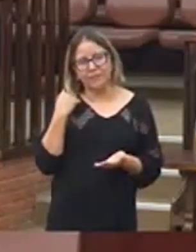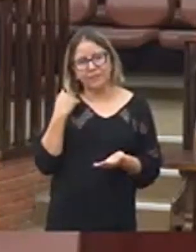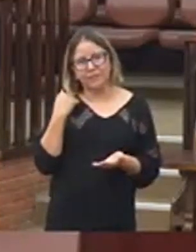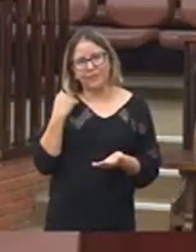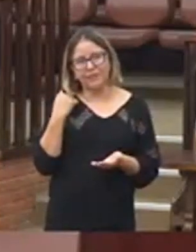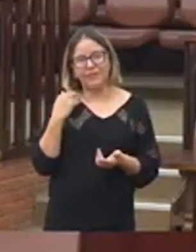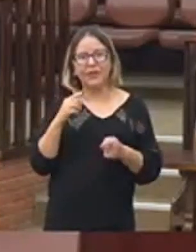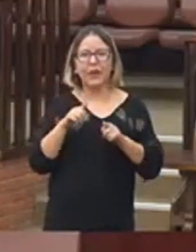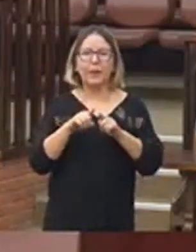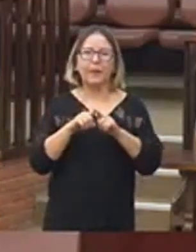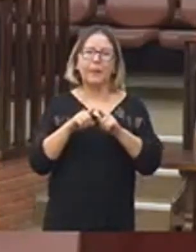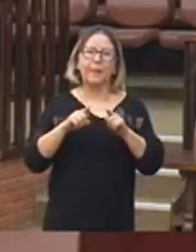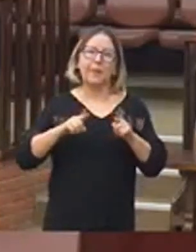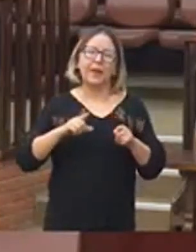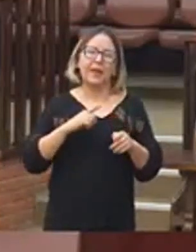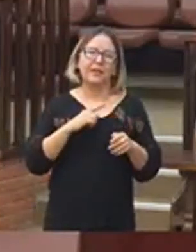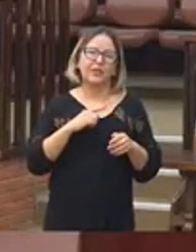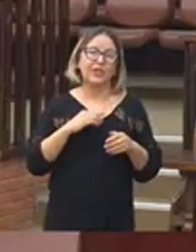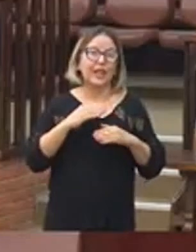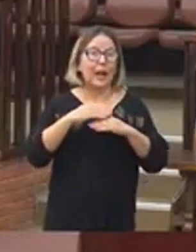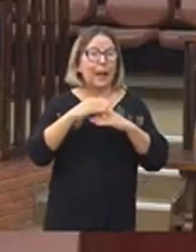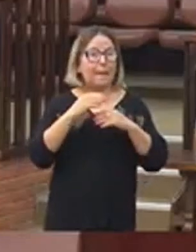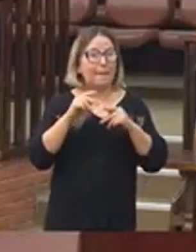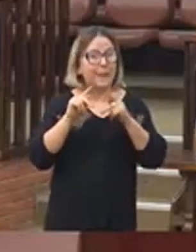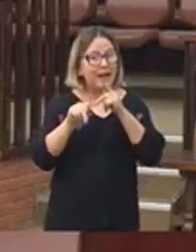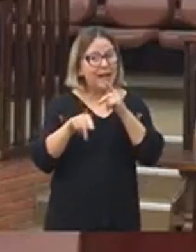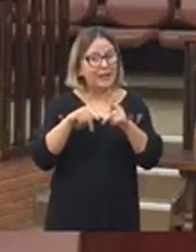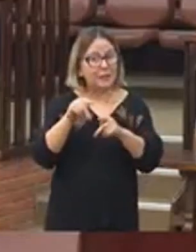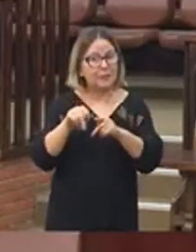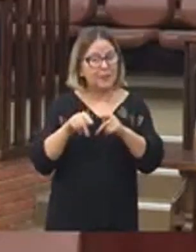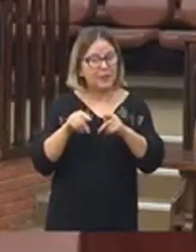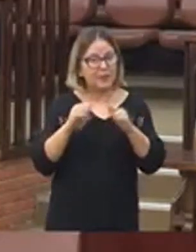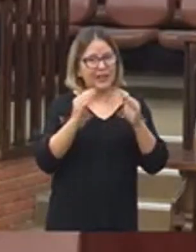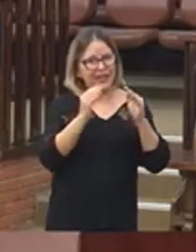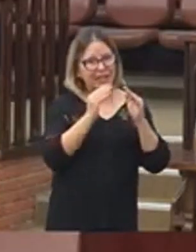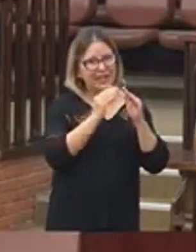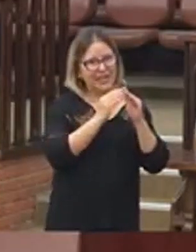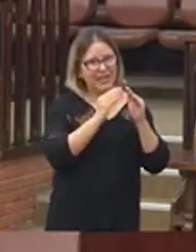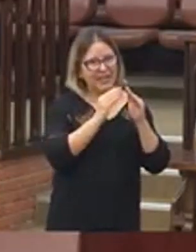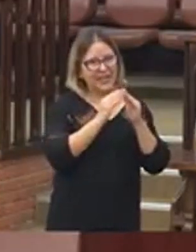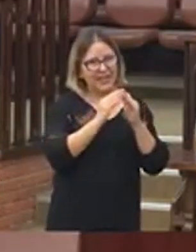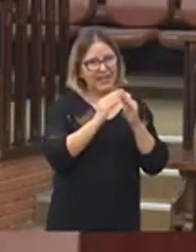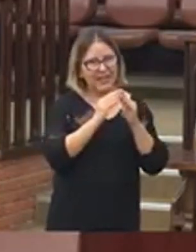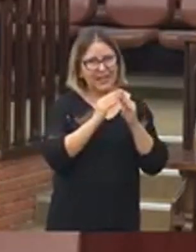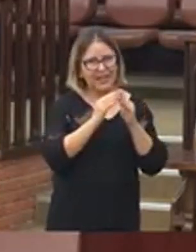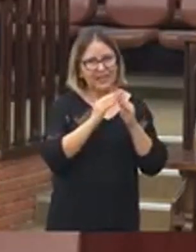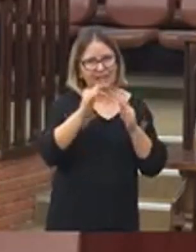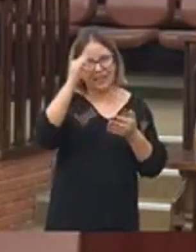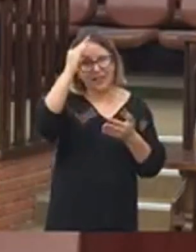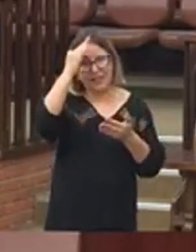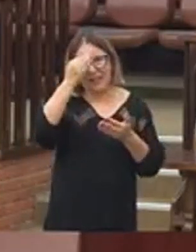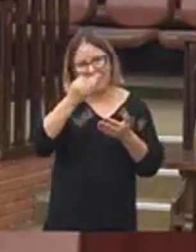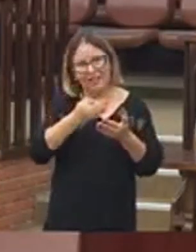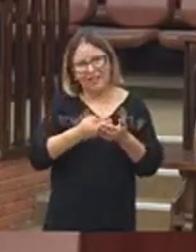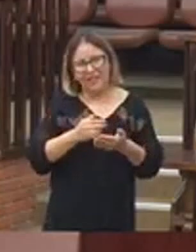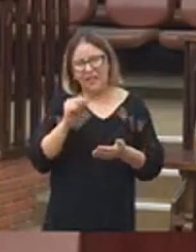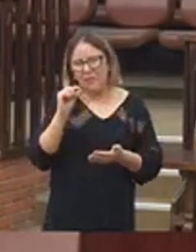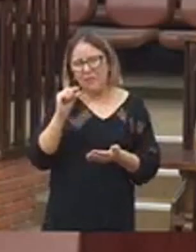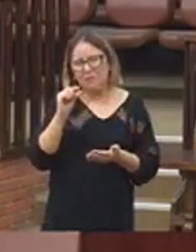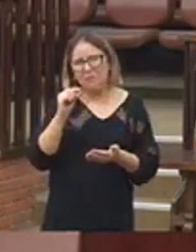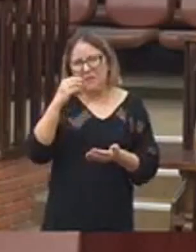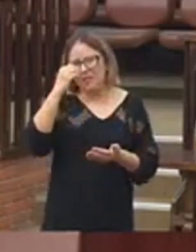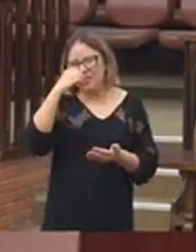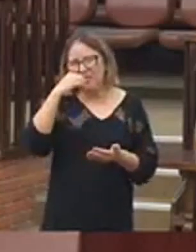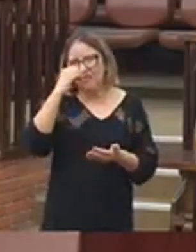Mas havia mais gente nesta casa, com sua fé moribunda, com sua fé